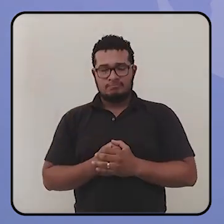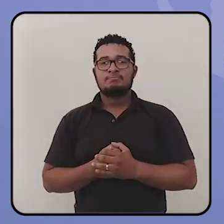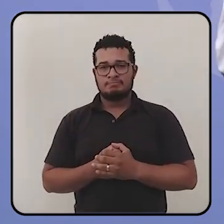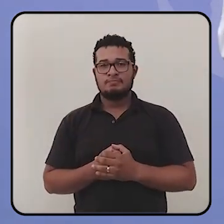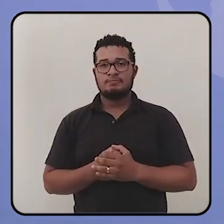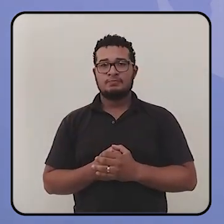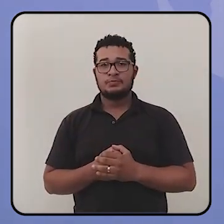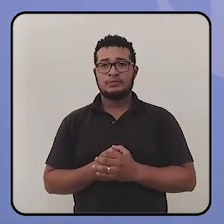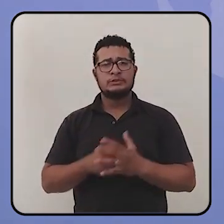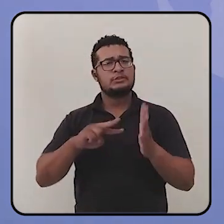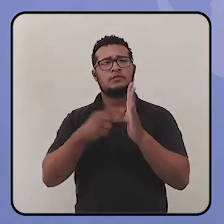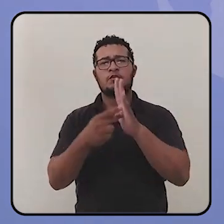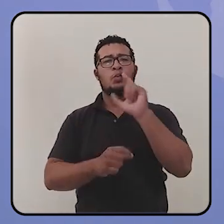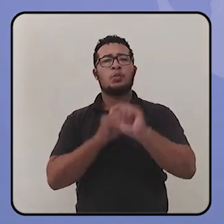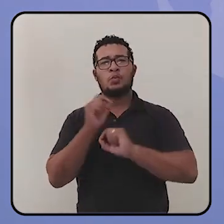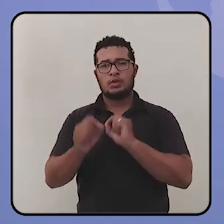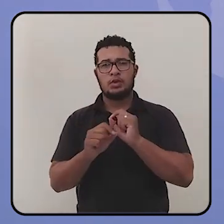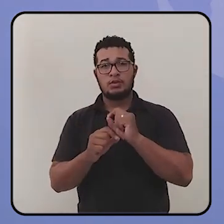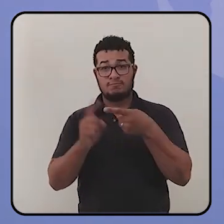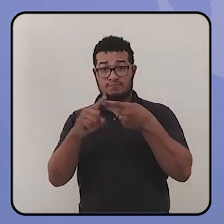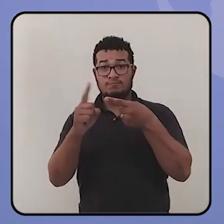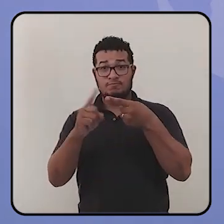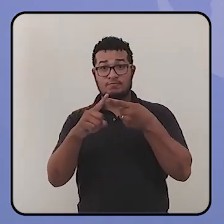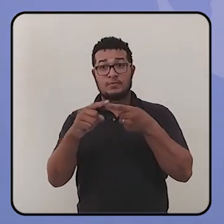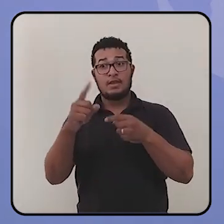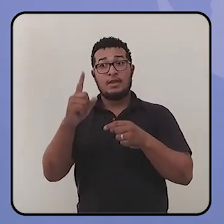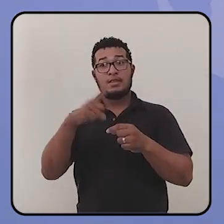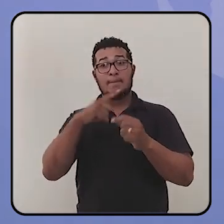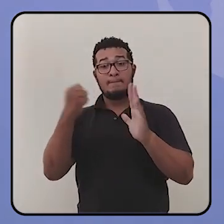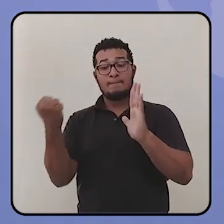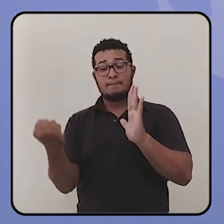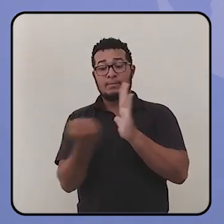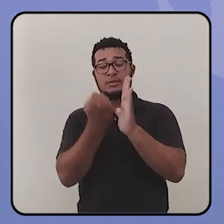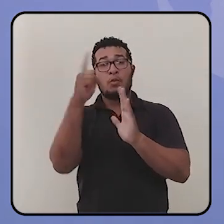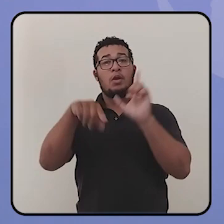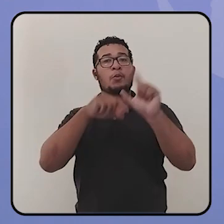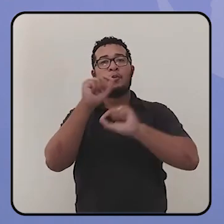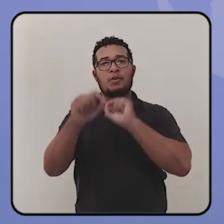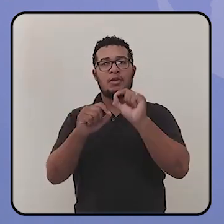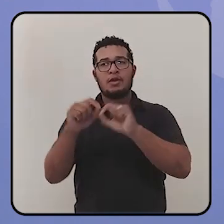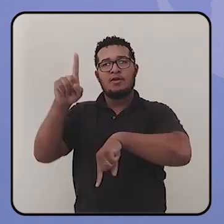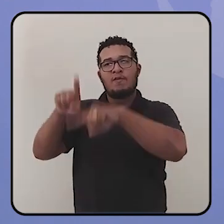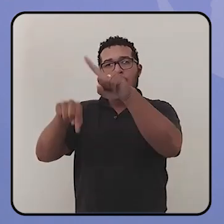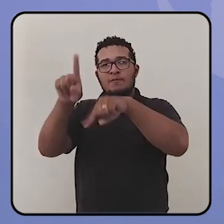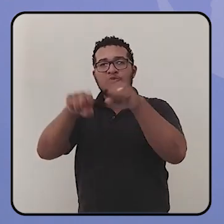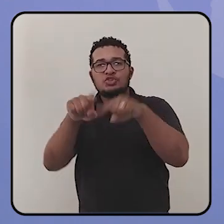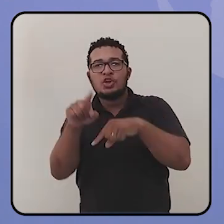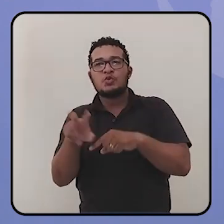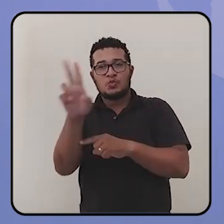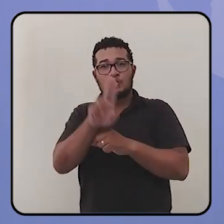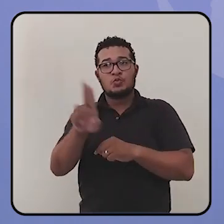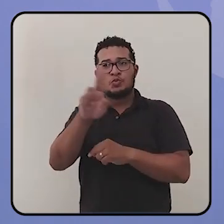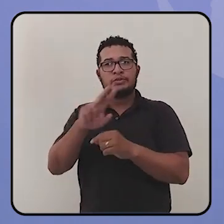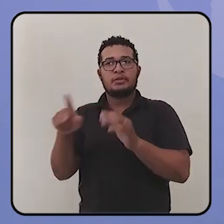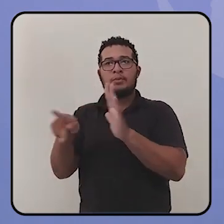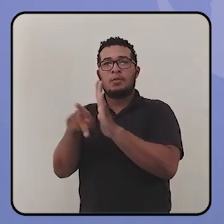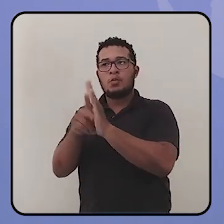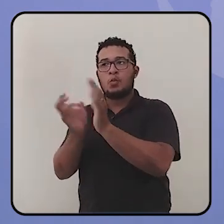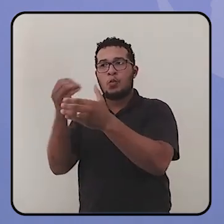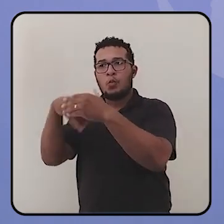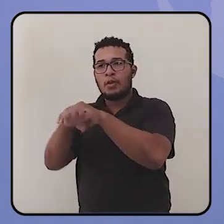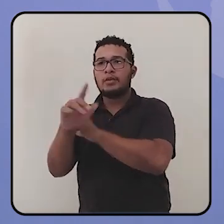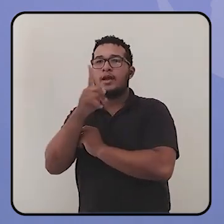seja, a fase Aratu, a marca principal são essas cerâmicas que eles usavam para